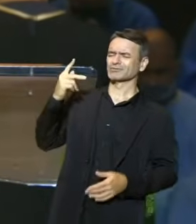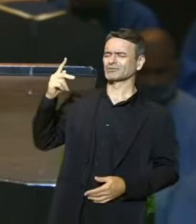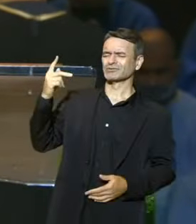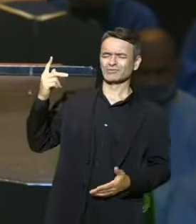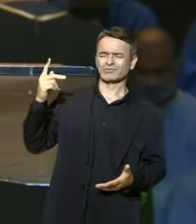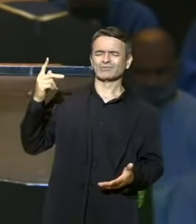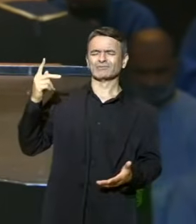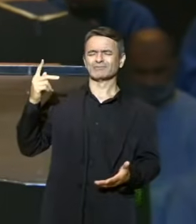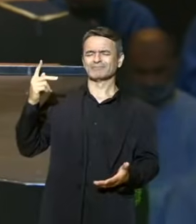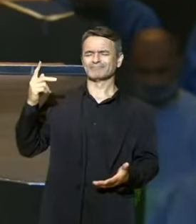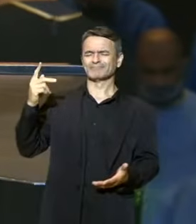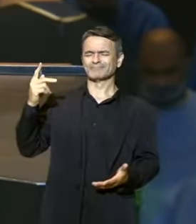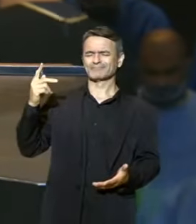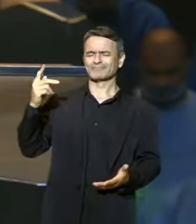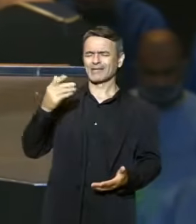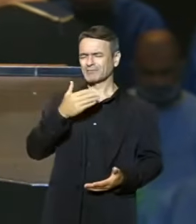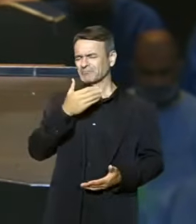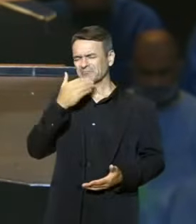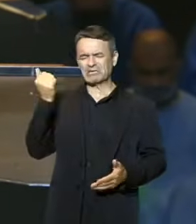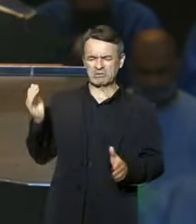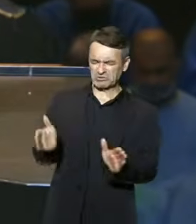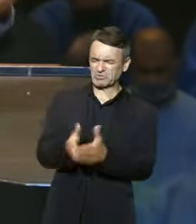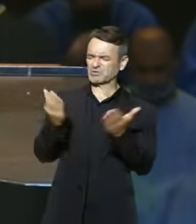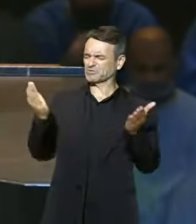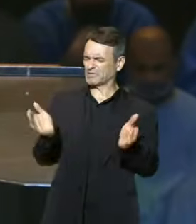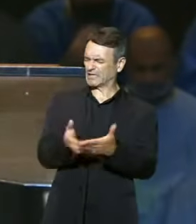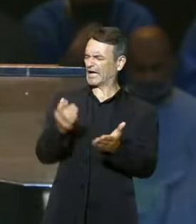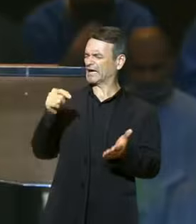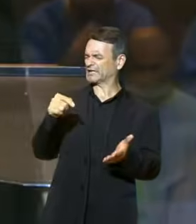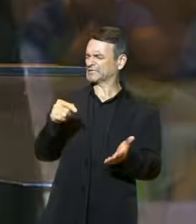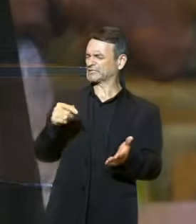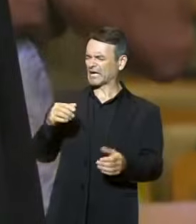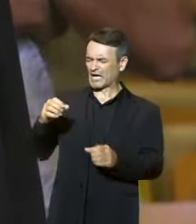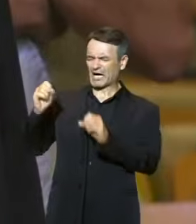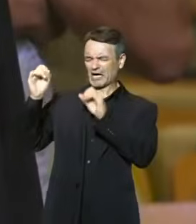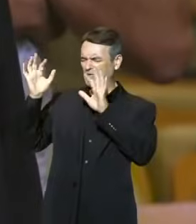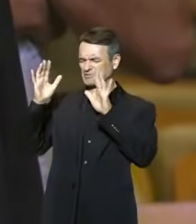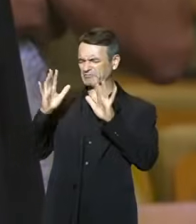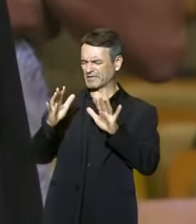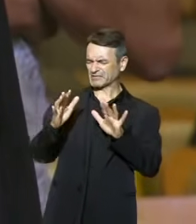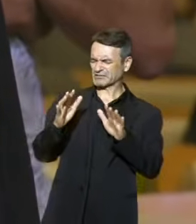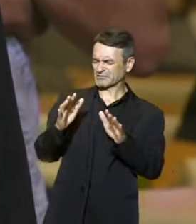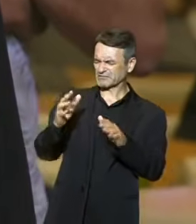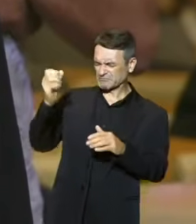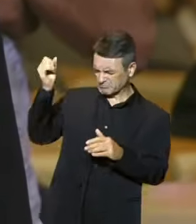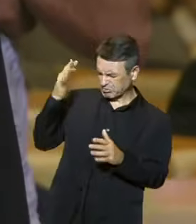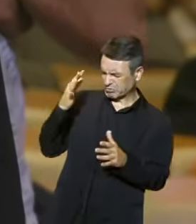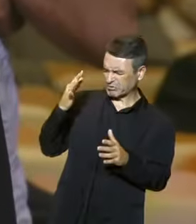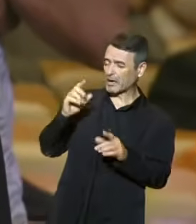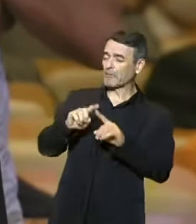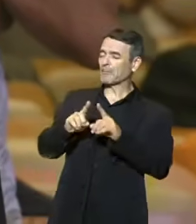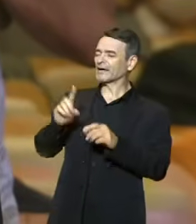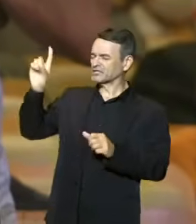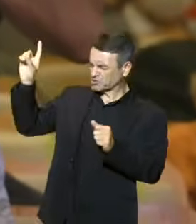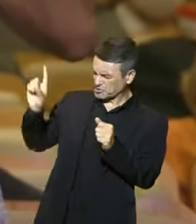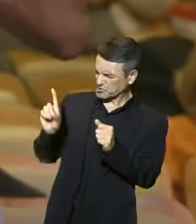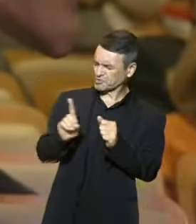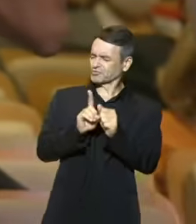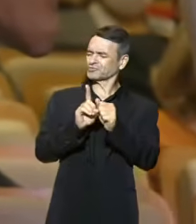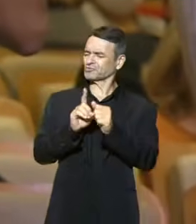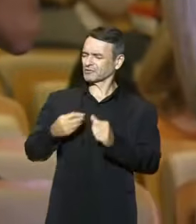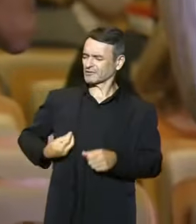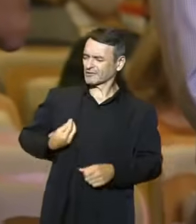Deus querido, melhor do que os milagres, melhor do que as bênçãos do Senhor, vai com a gente no deserto da